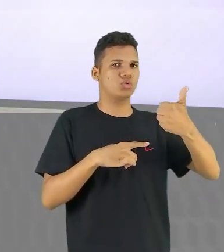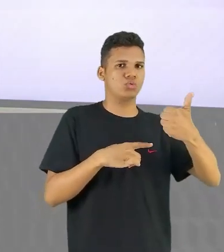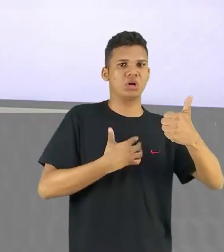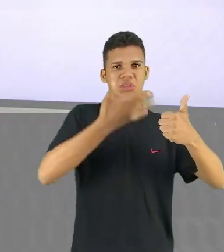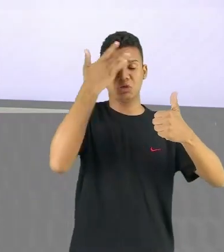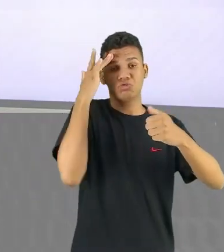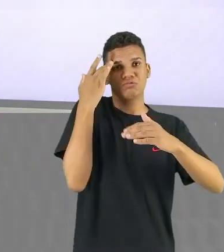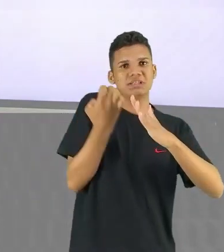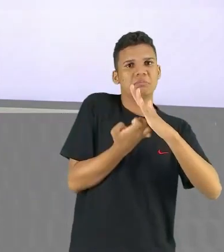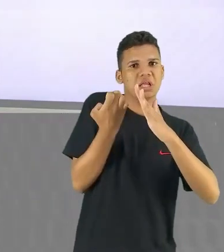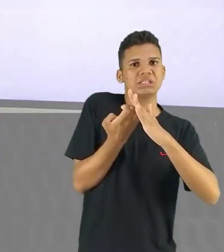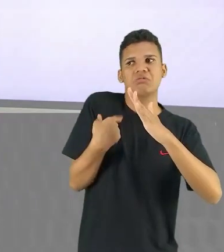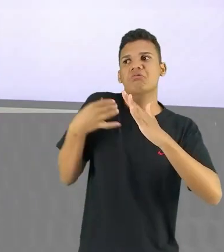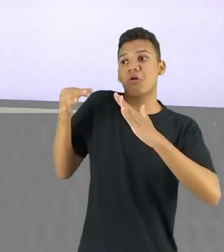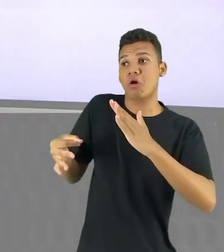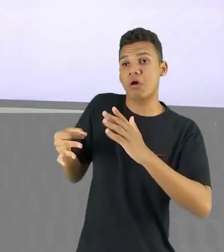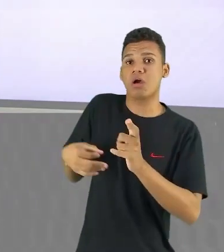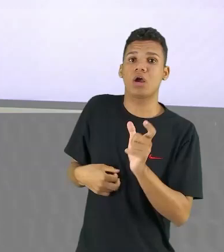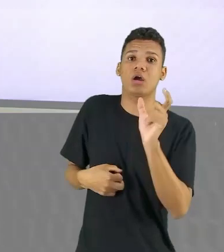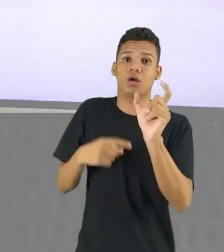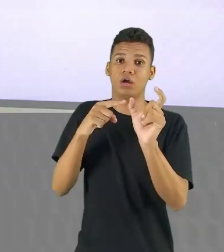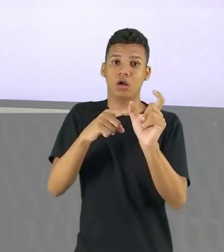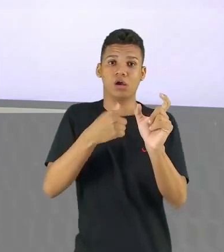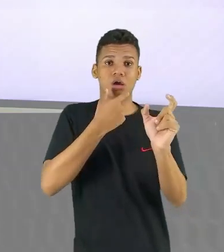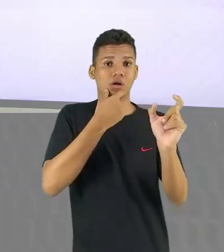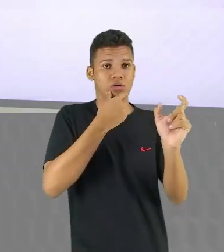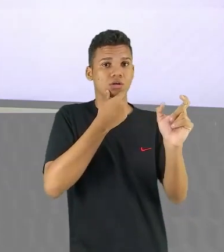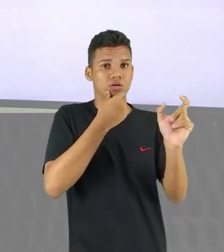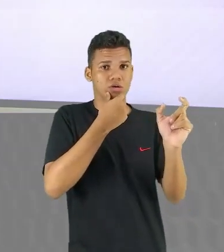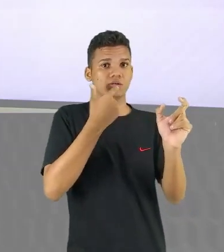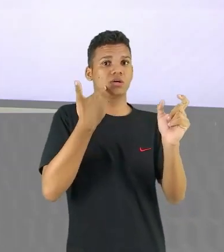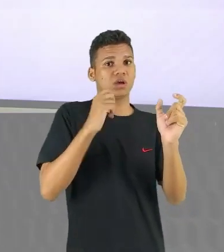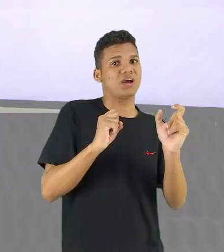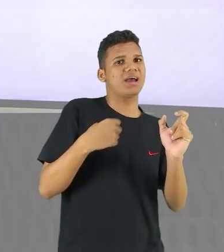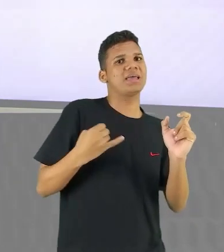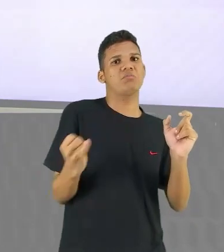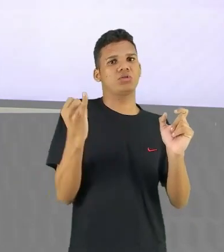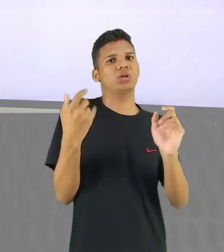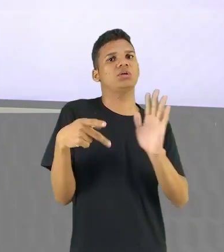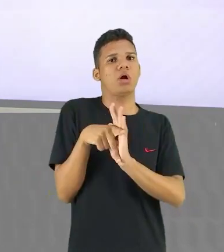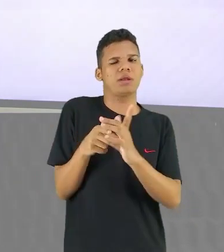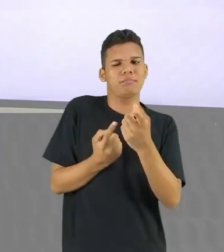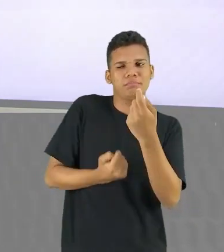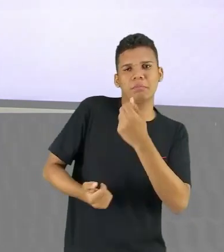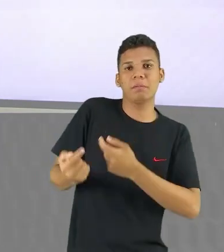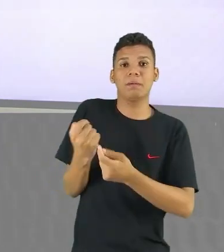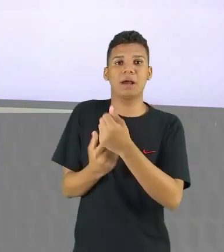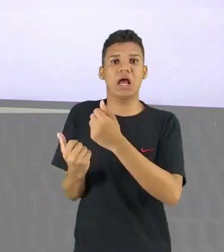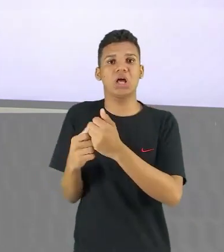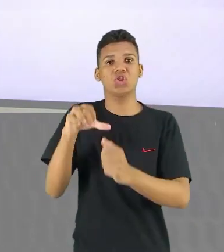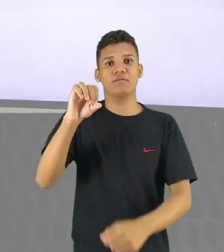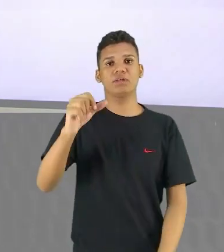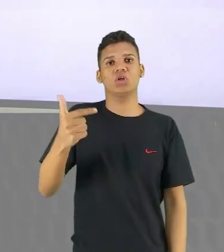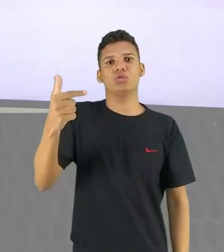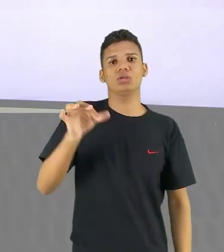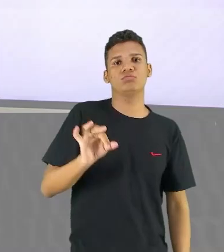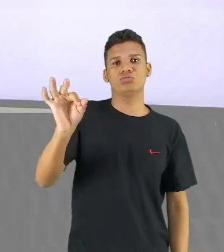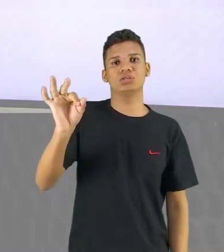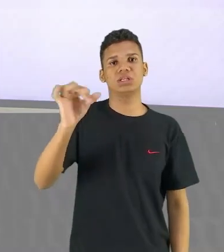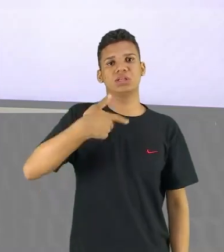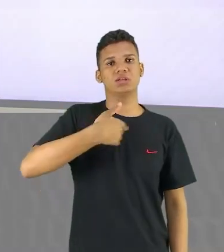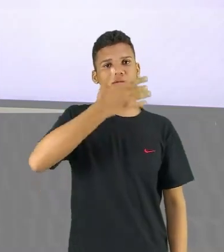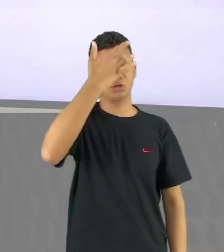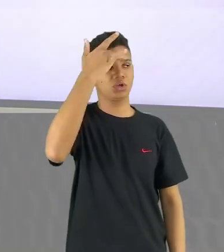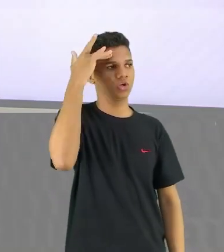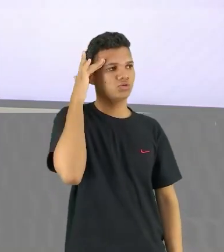executivos concordam que o inglês é um idioma internacional dos negócios. 92% dos não nativos